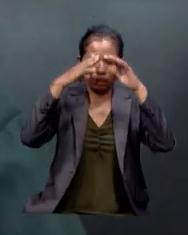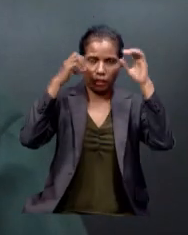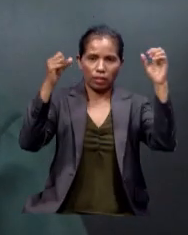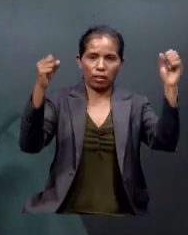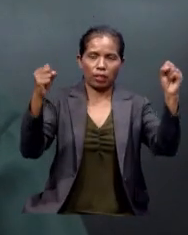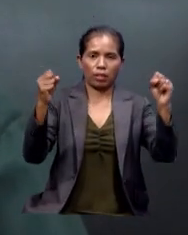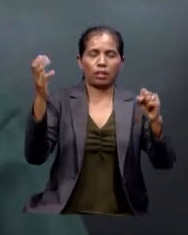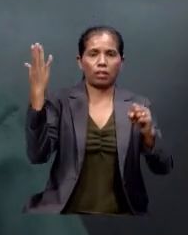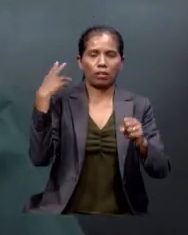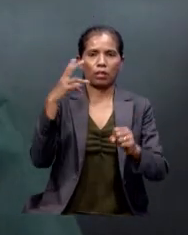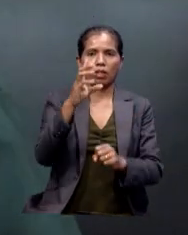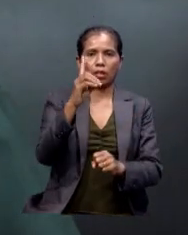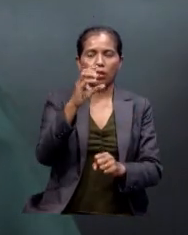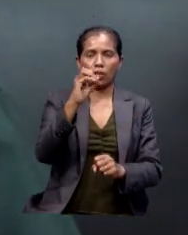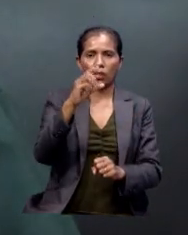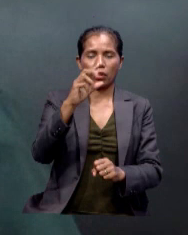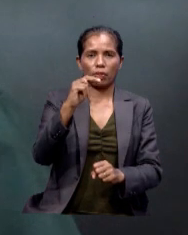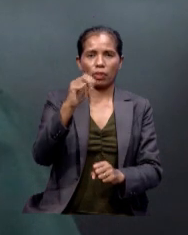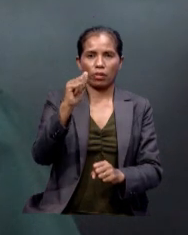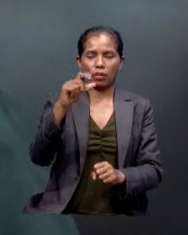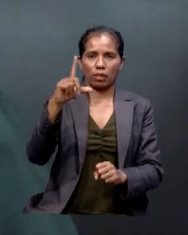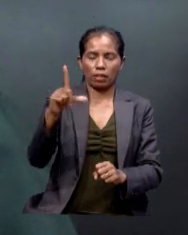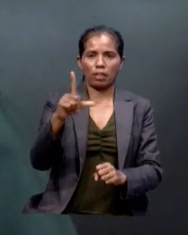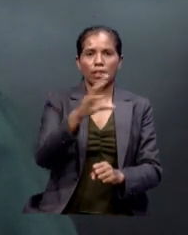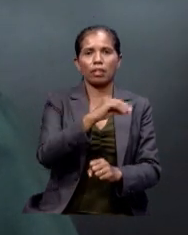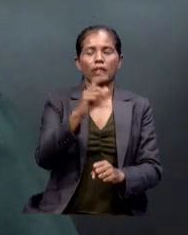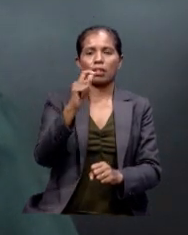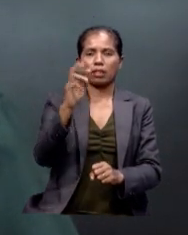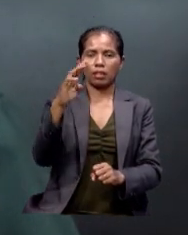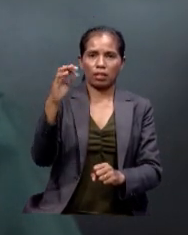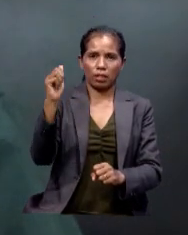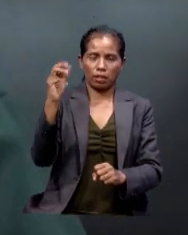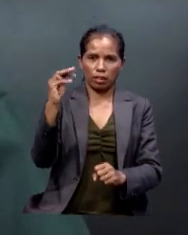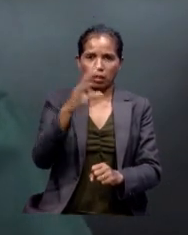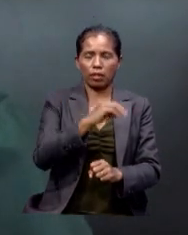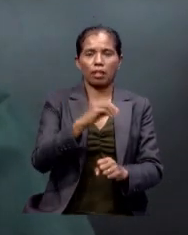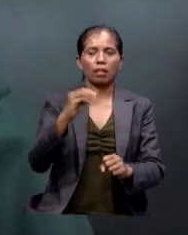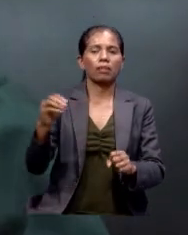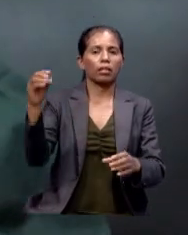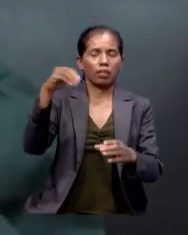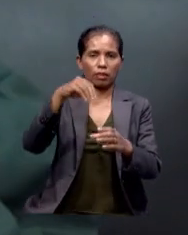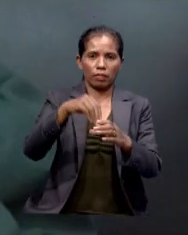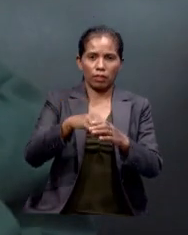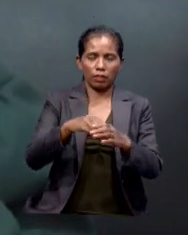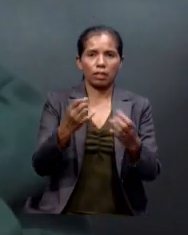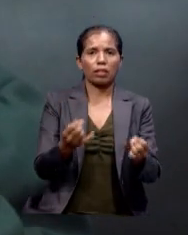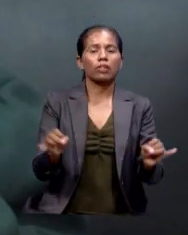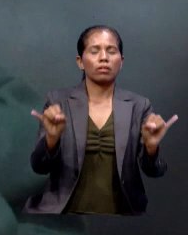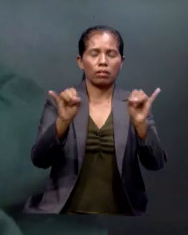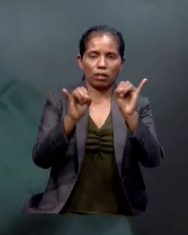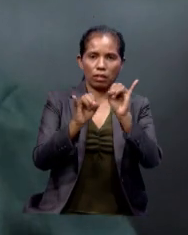Trump, a mais alta, mais simbólica instituição da democracia brasileira,